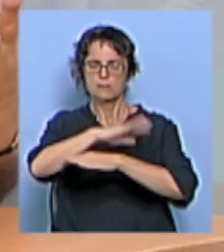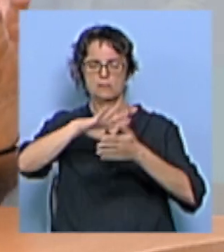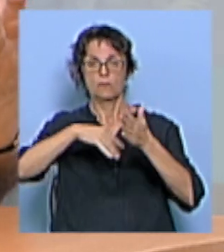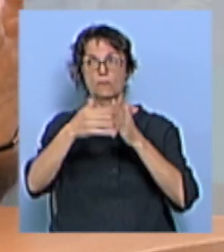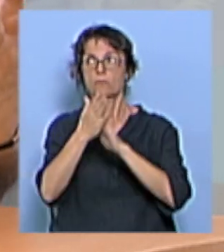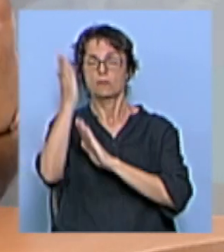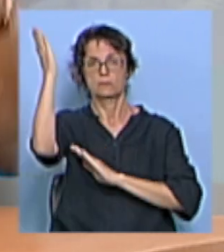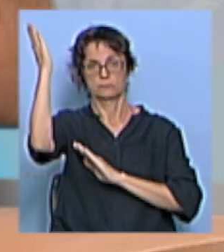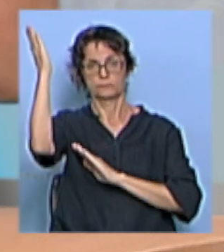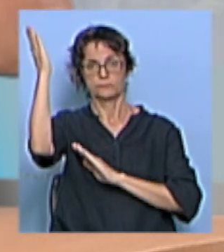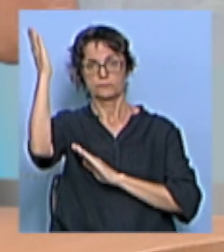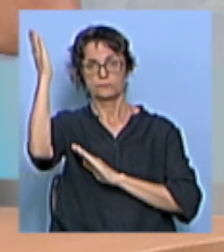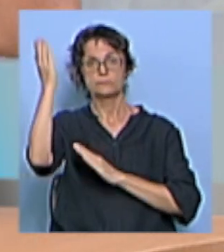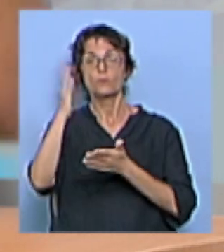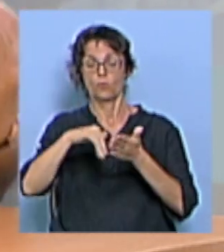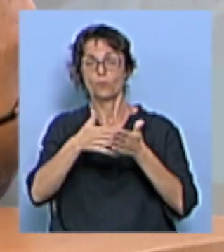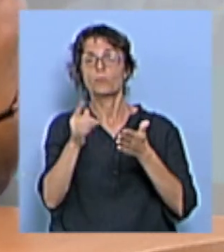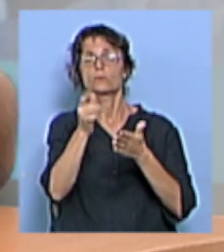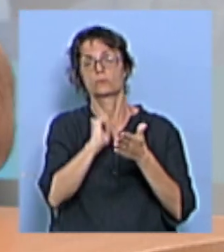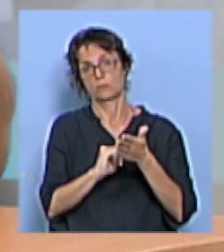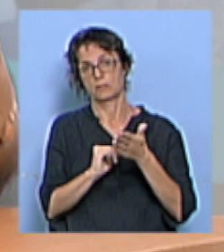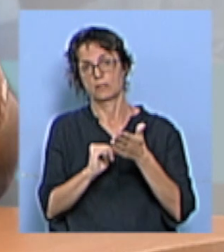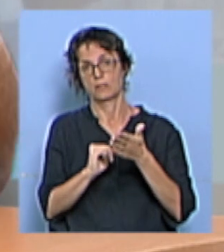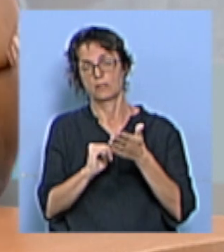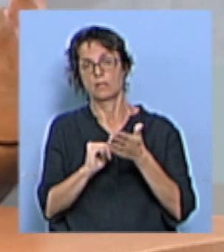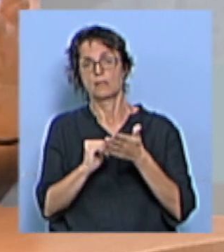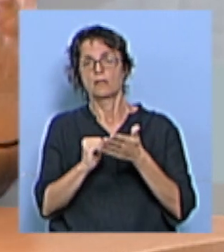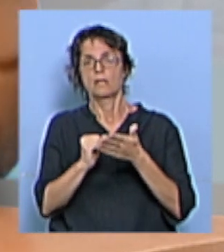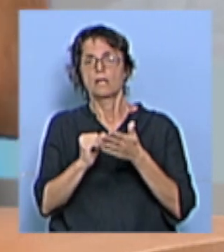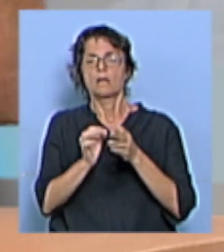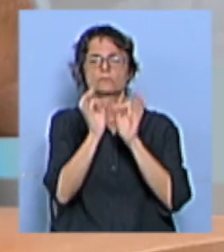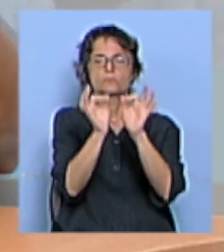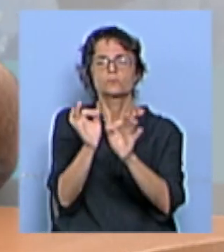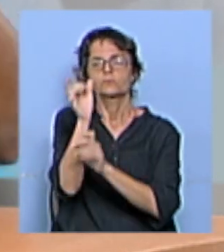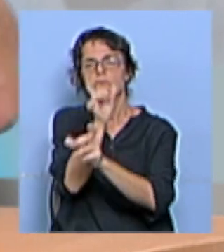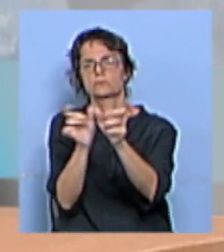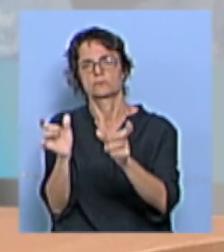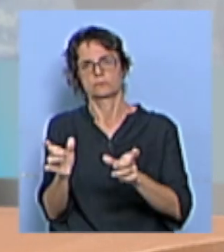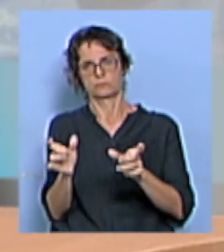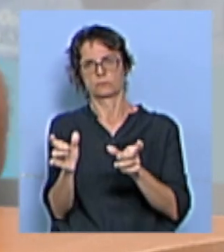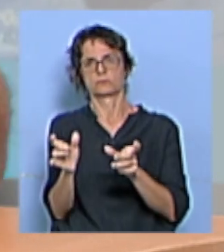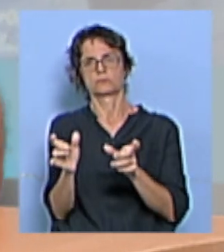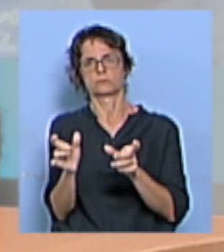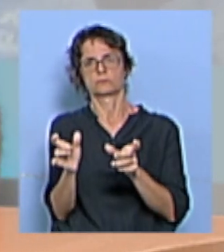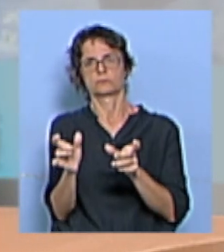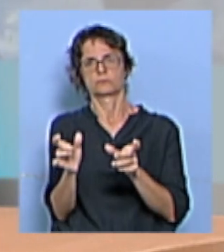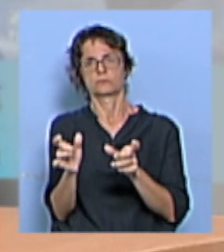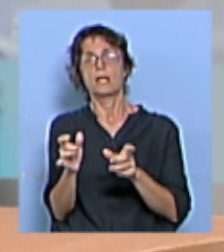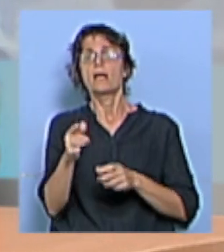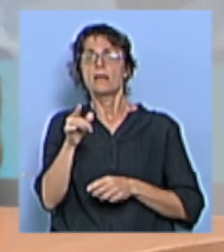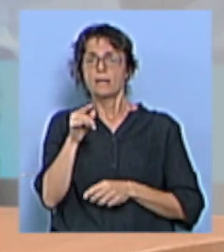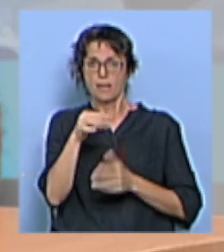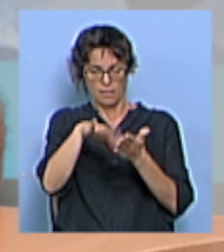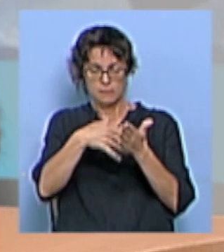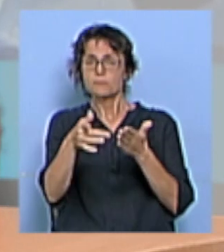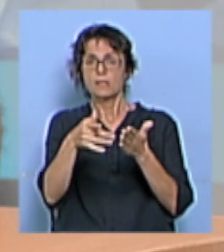toda a gente, é falar qual é a vontade de Deus para o mundo, para a história. E disso ele não se desvia